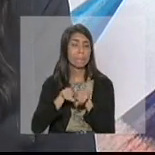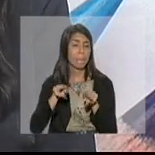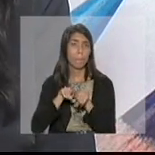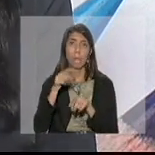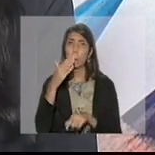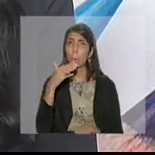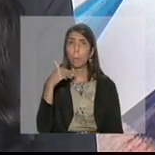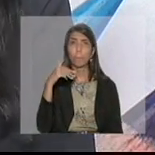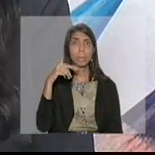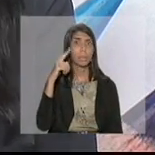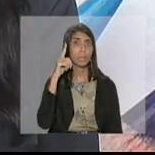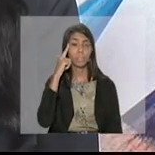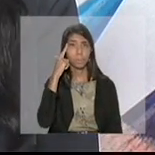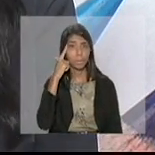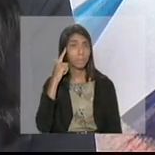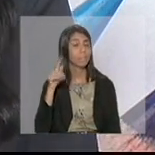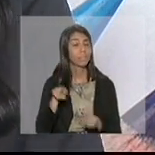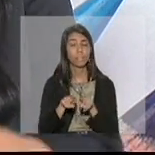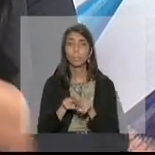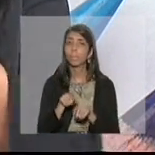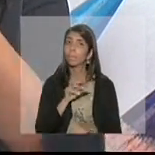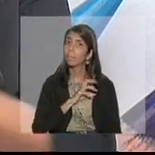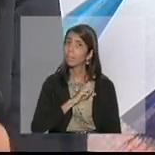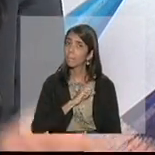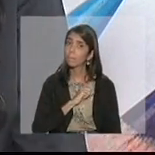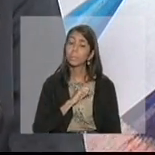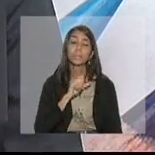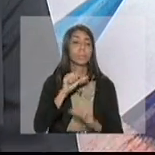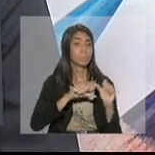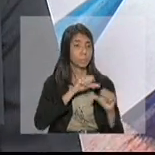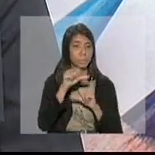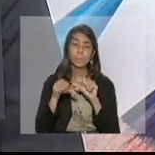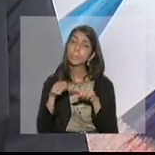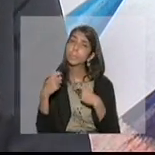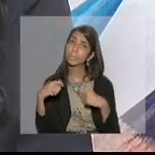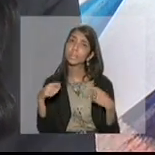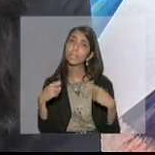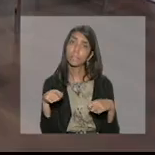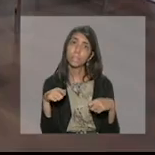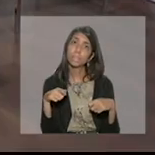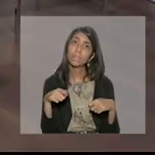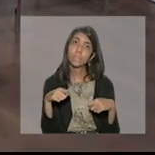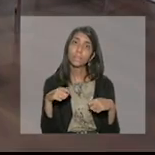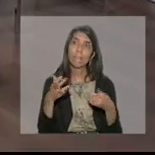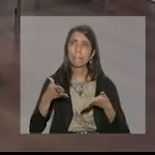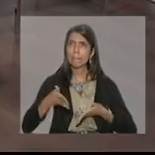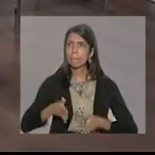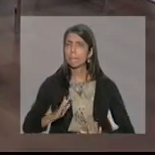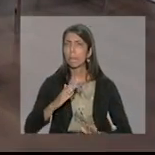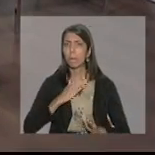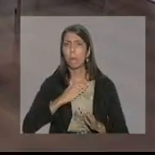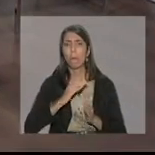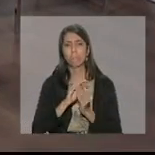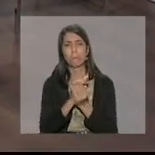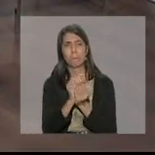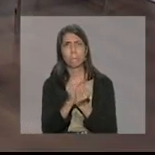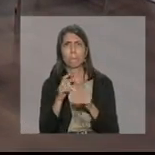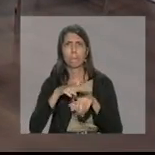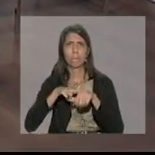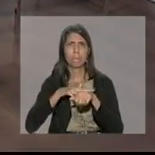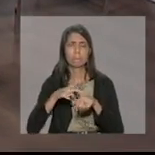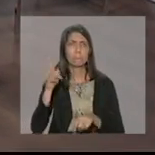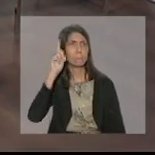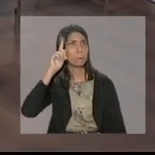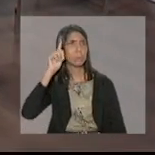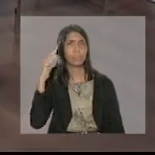Comida japonesa, eu não gostava. Hoje eu adoro comida japonesa. Então a gente tem que mudar, né? Já pensou? Lógico, né? Nascer gostando de abacate, morrer